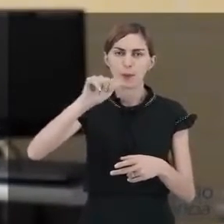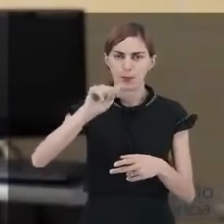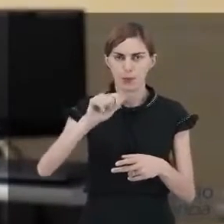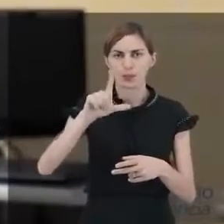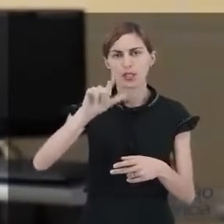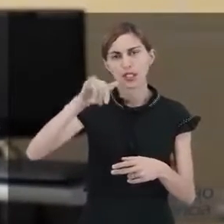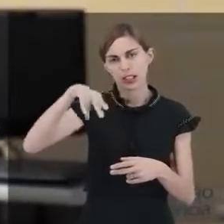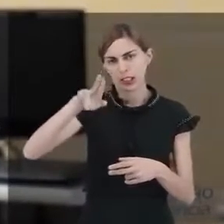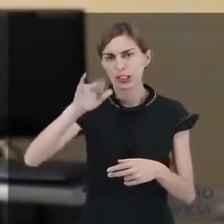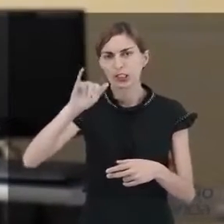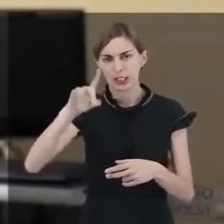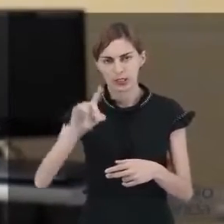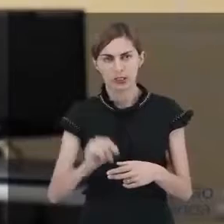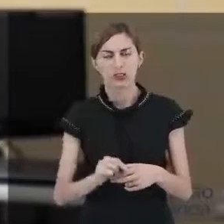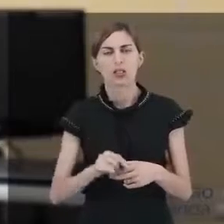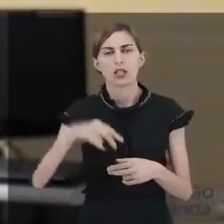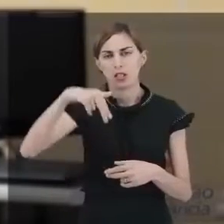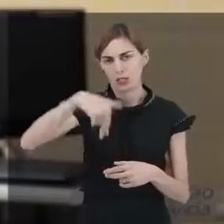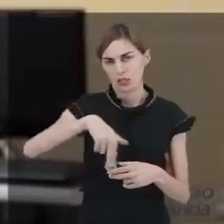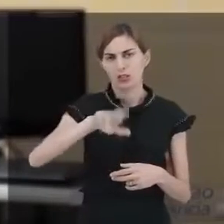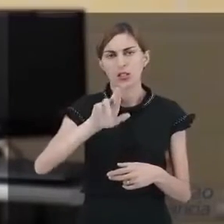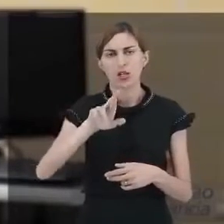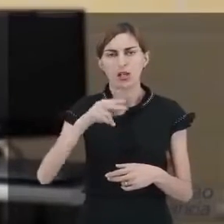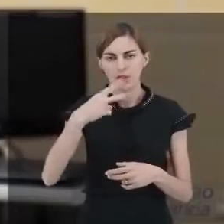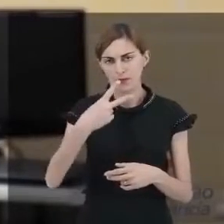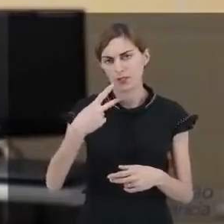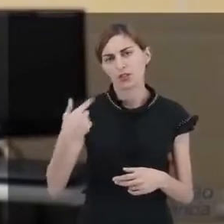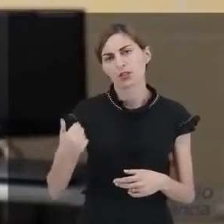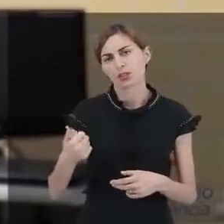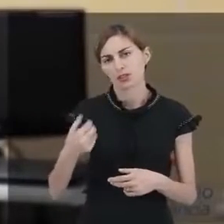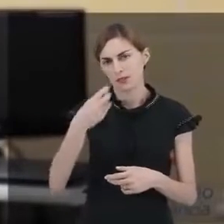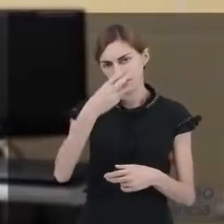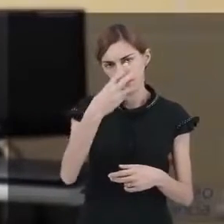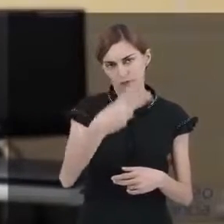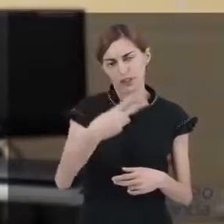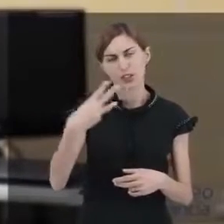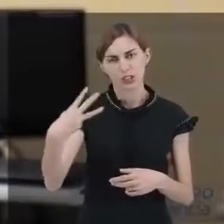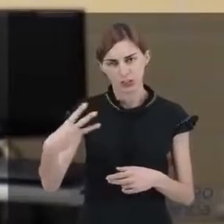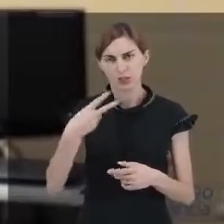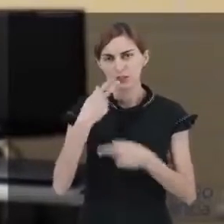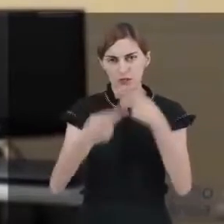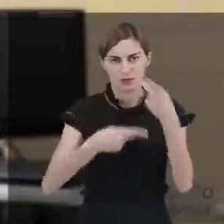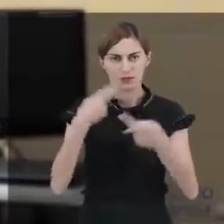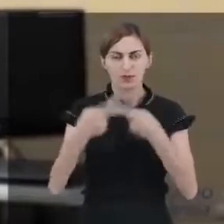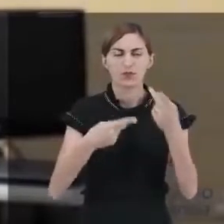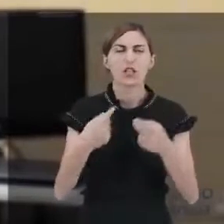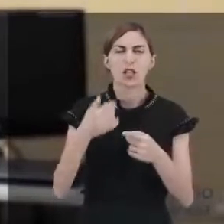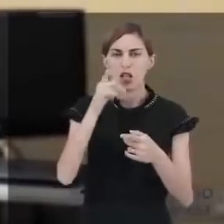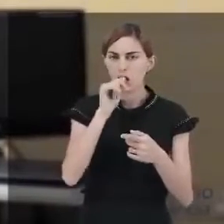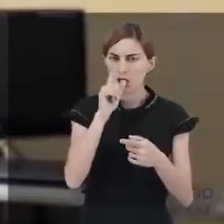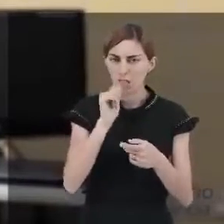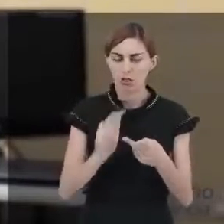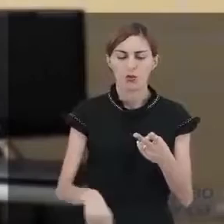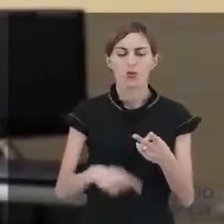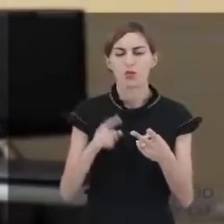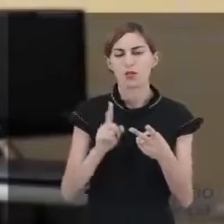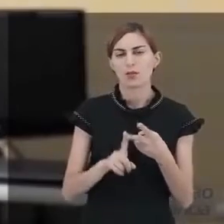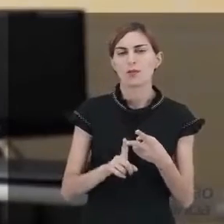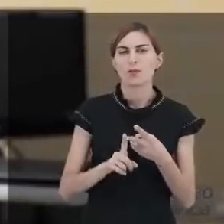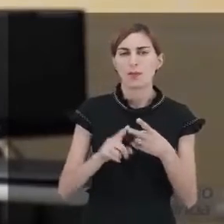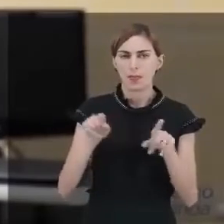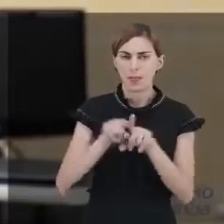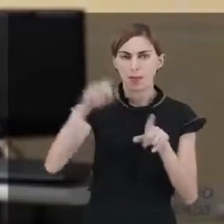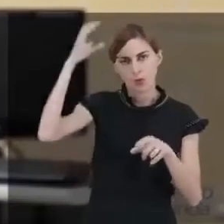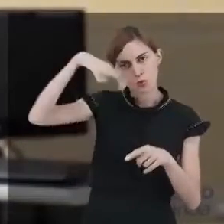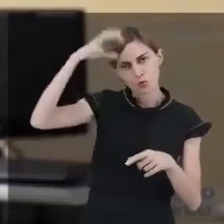também. Então, a NR23 fala em específico sobre a extinção de incêndios por meio da água, que é o hidrante, e pelos